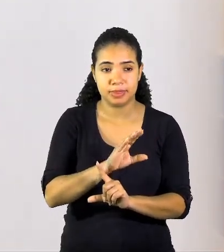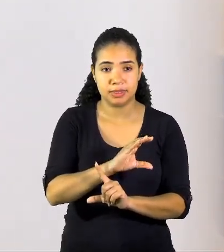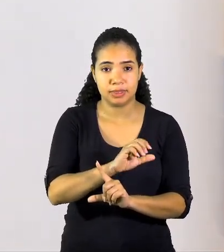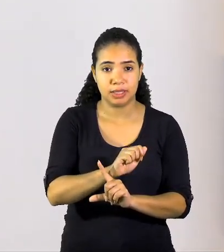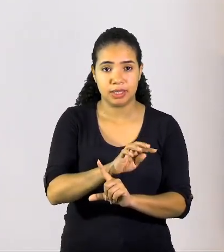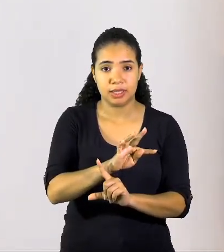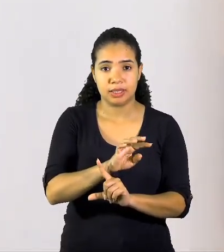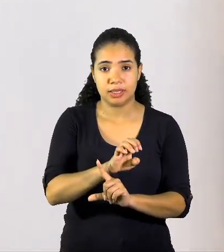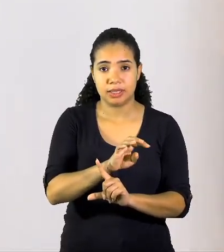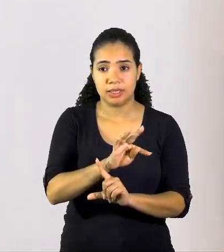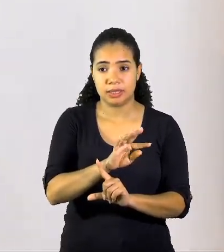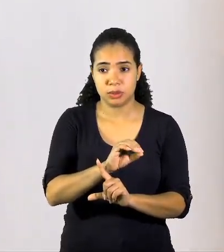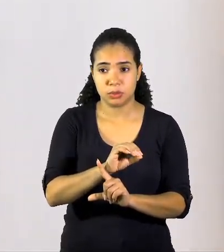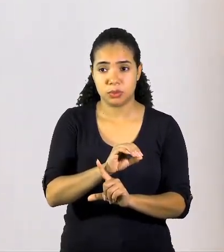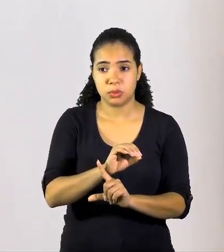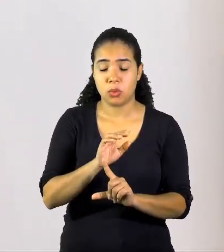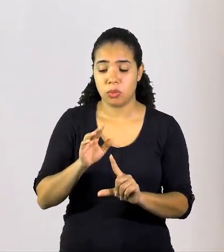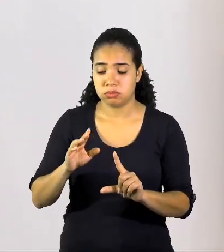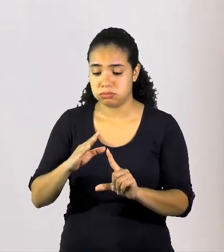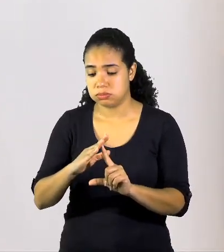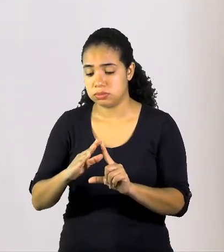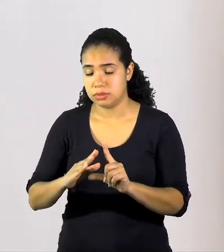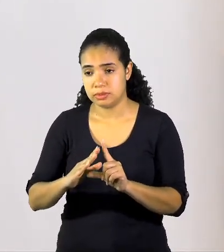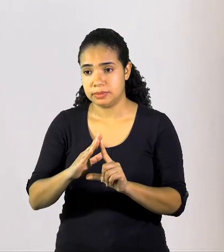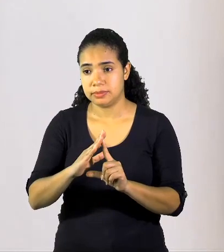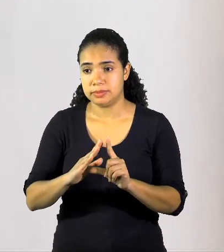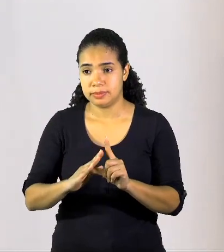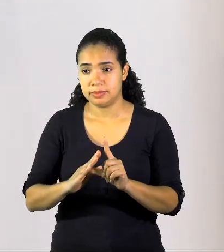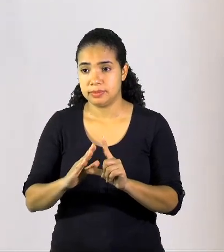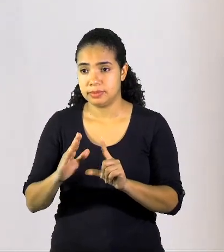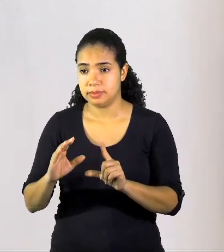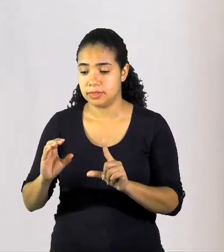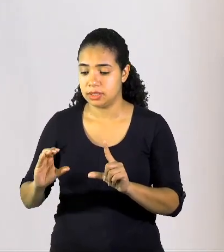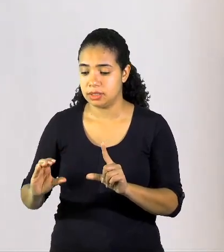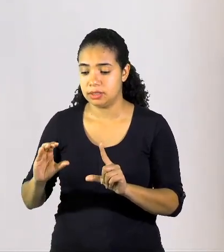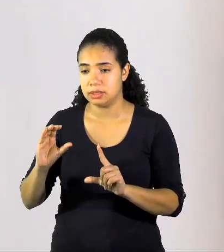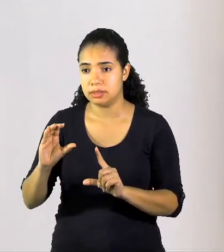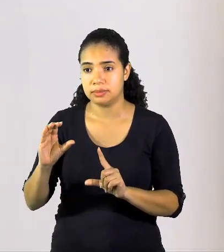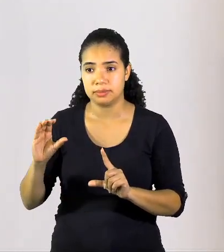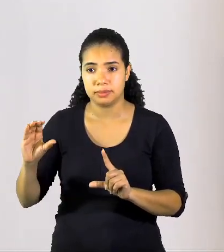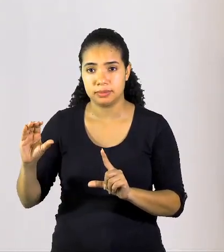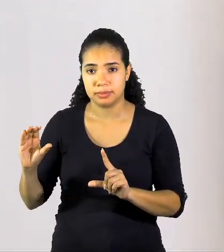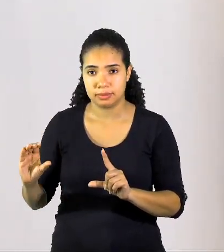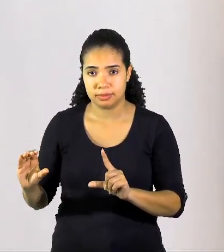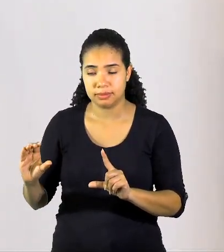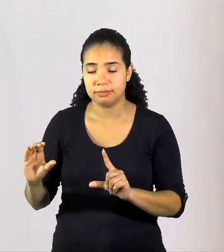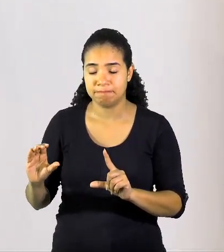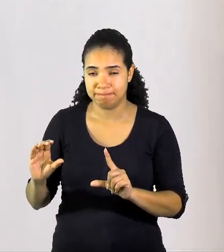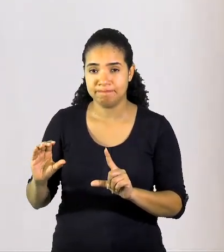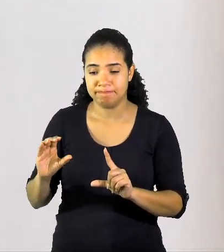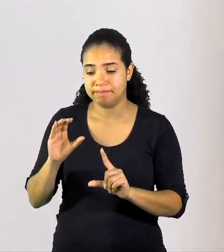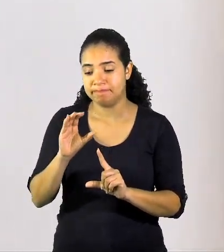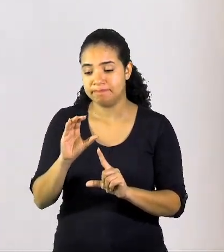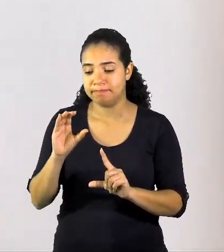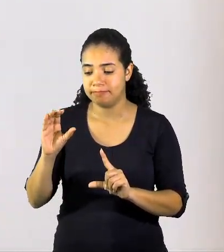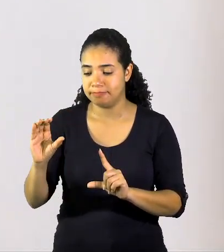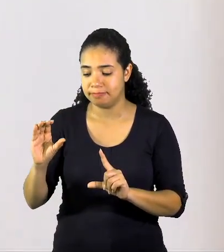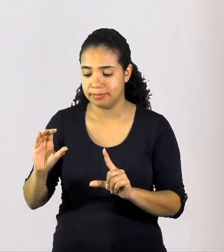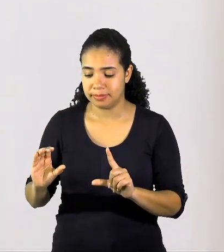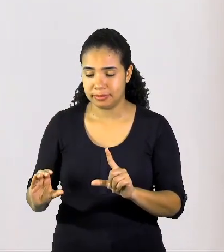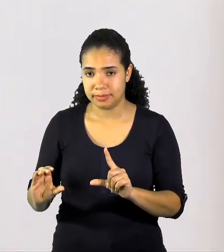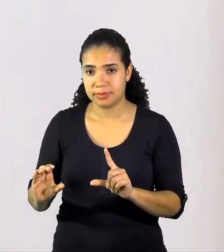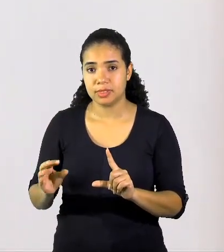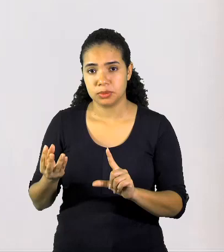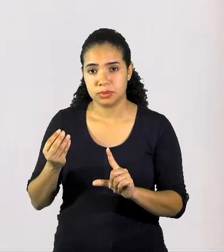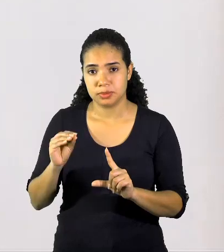E no nosso outro, vamos chamar cada cateto de C. Então, cada um dos lados do quadrado vai